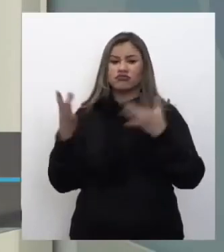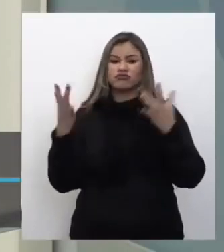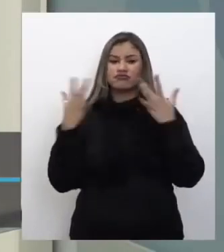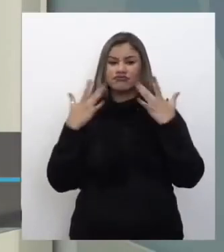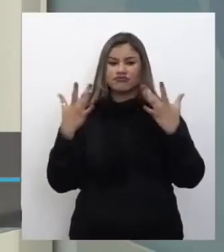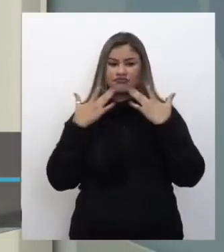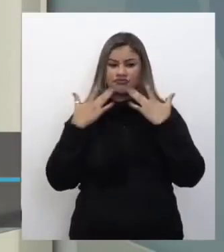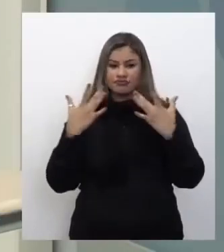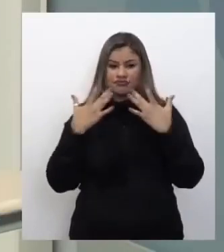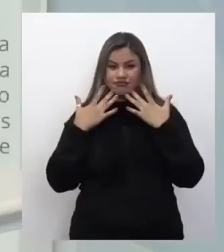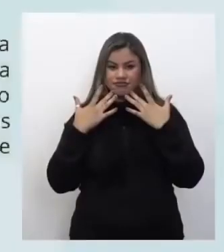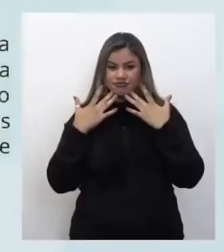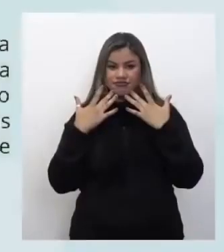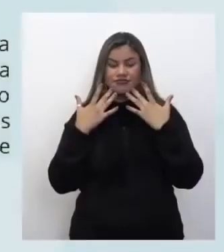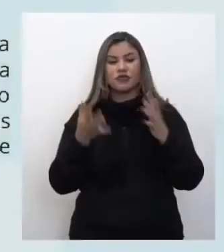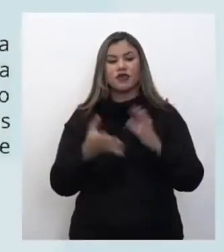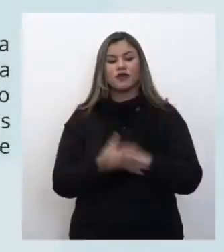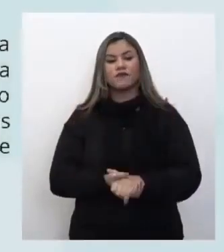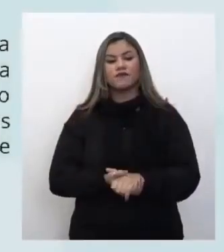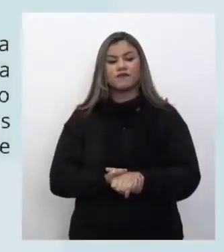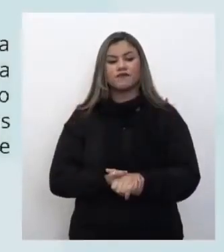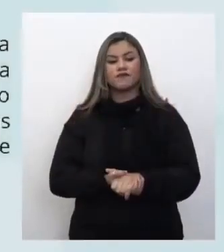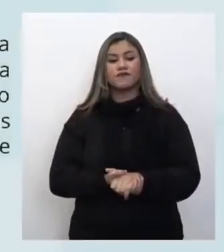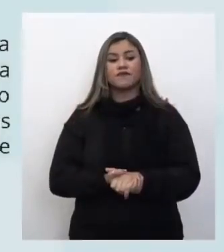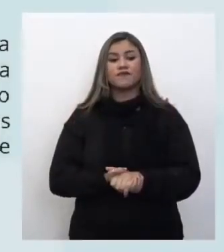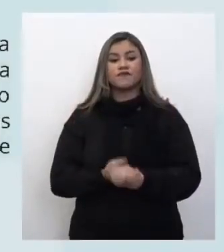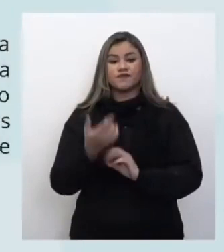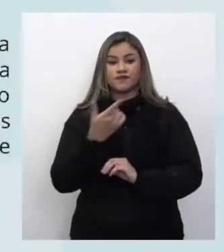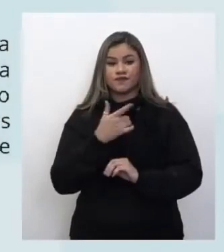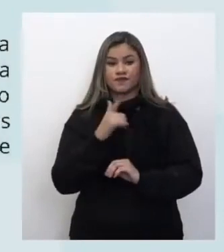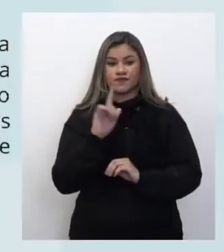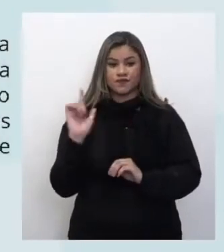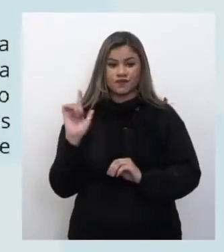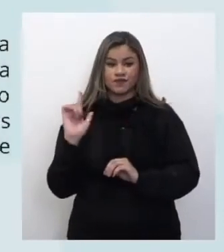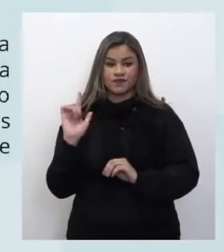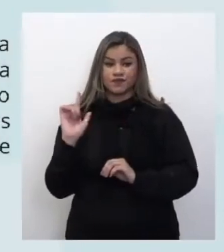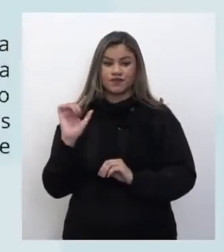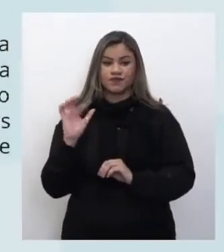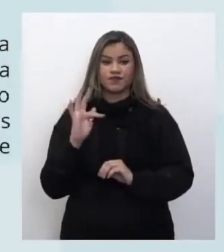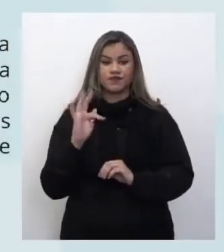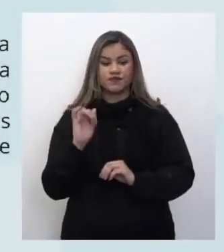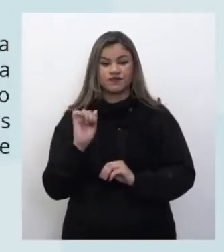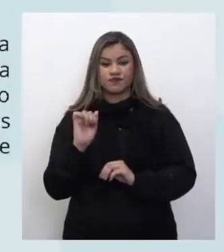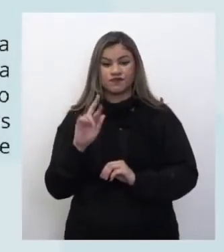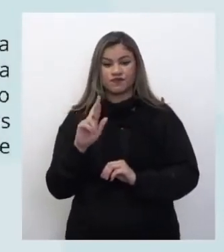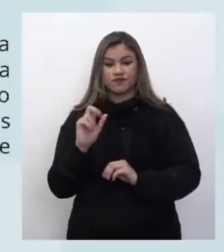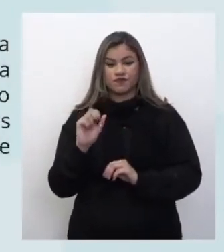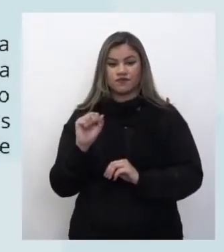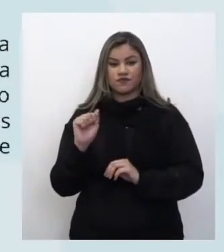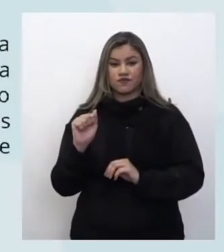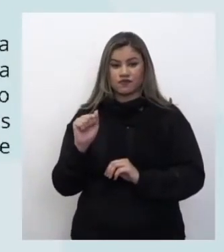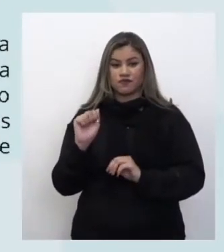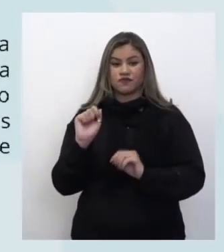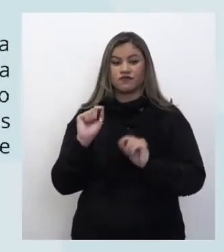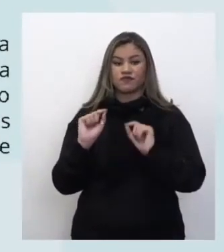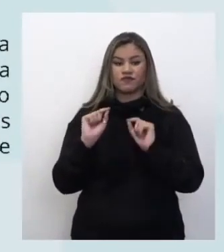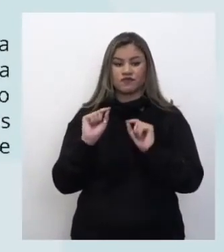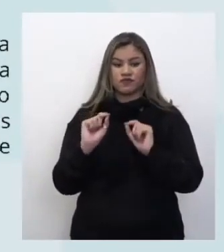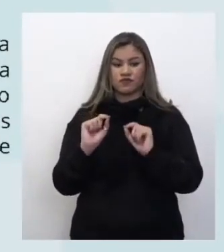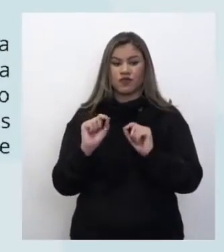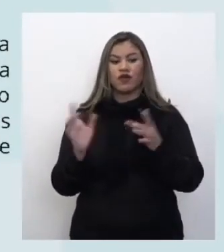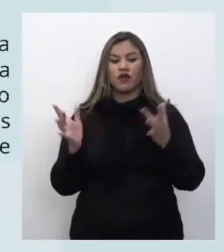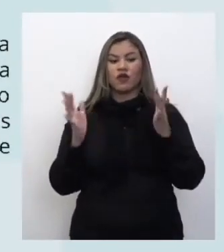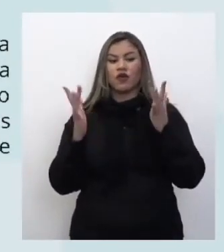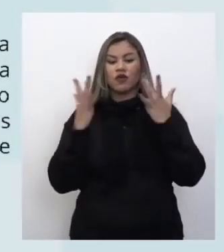lá, continuando. E a gente vai falar hoje da farsa e da comédia. A farsa geralmente é uma